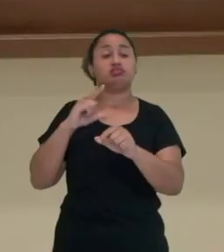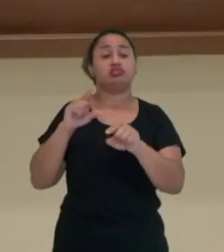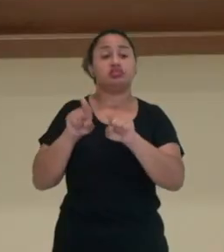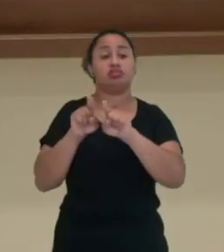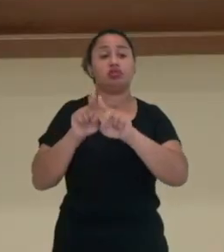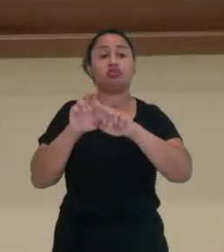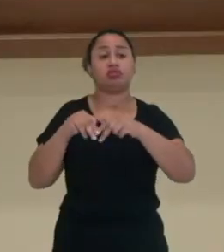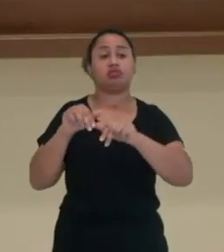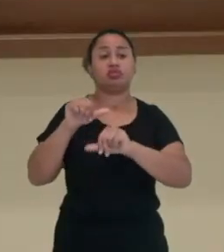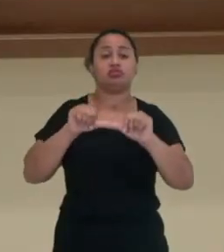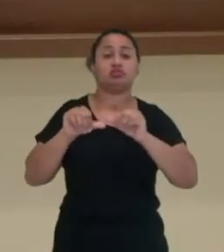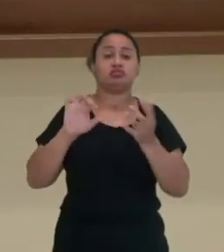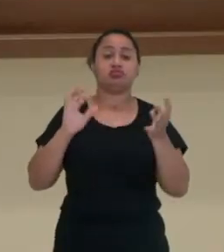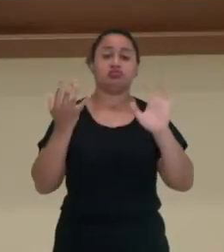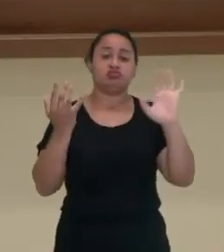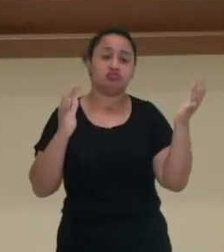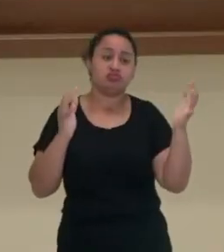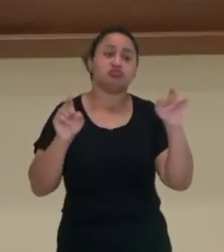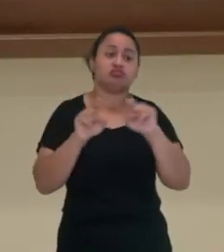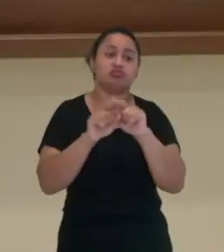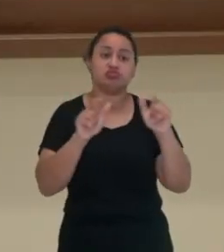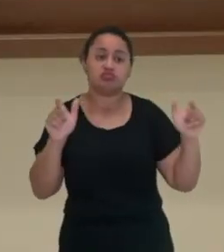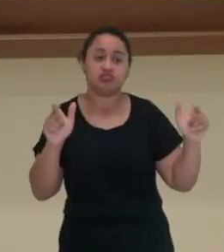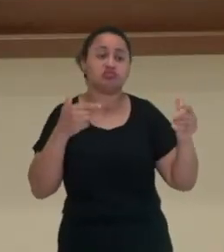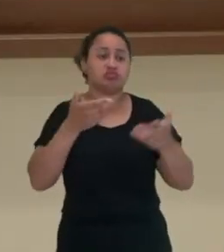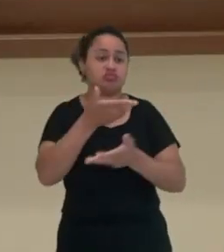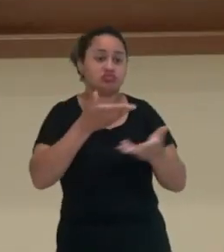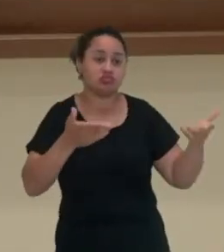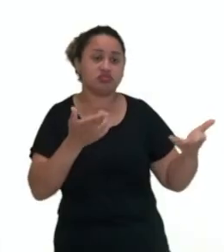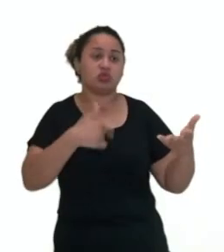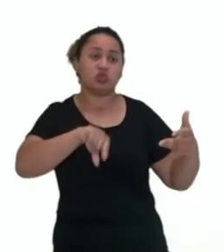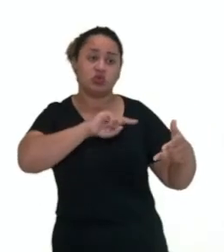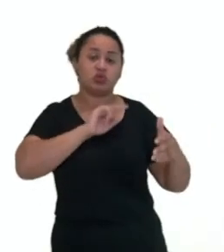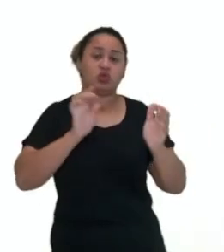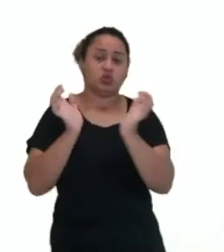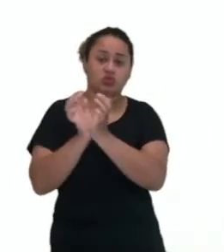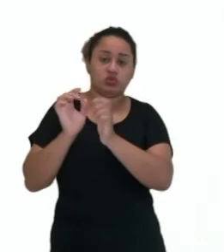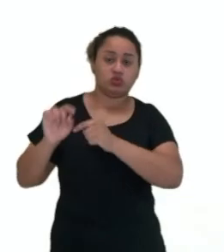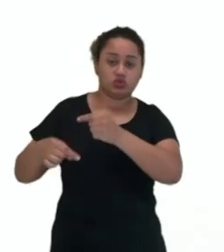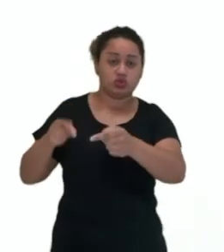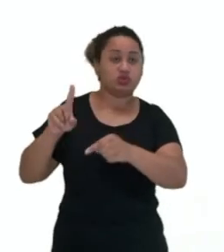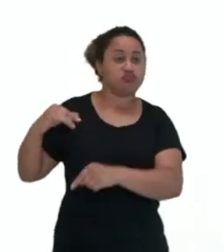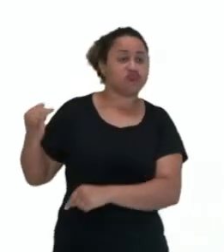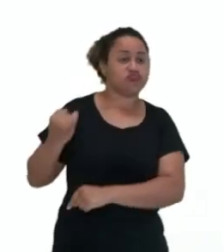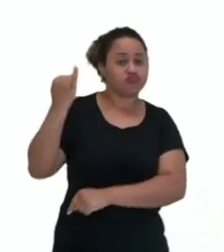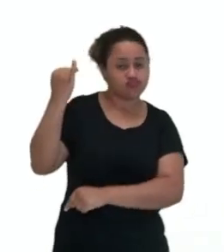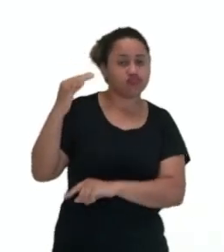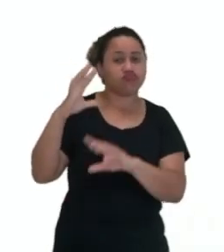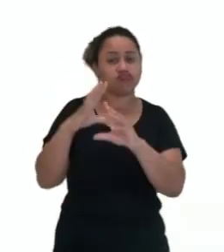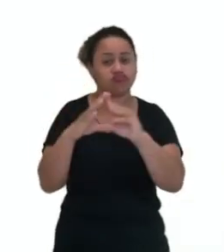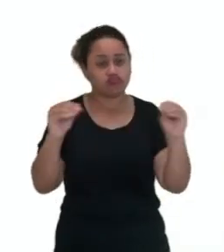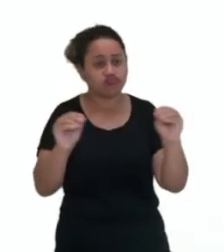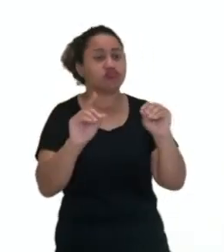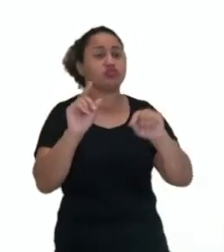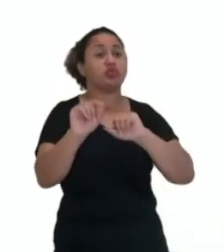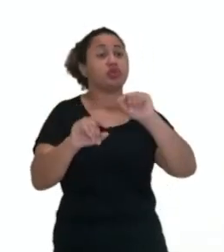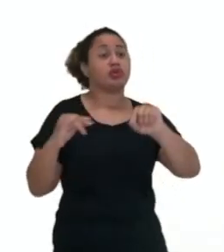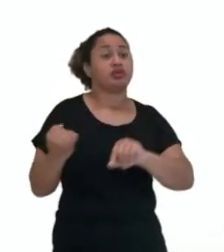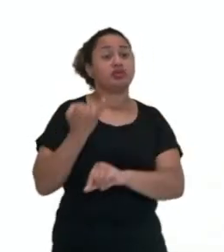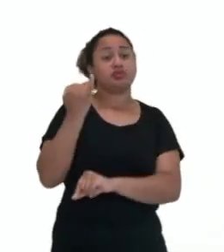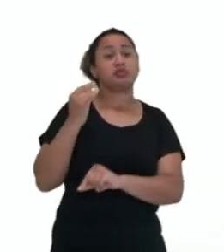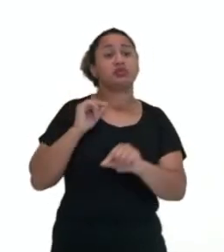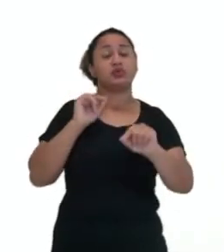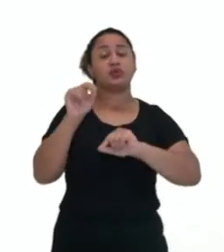de alimento, aumento de competição, inclusive com a nossa espécie, foi fundamental para a extinção. Uma coisa que se sabe hoje, que